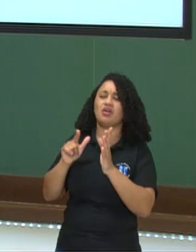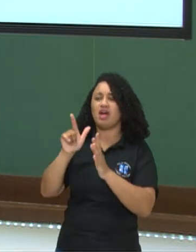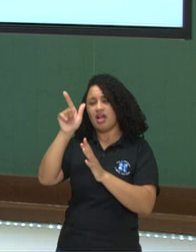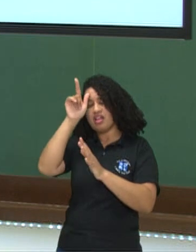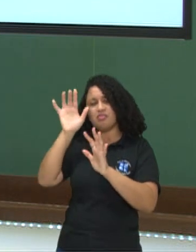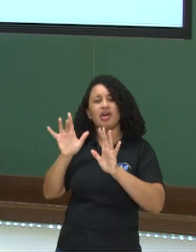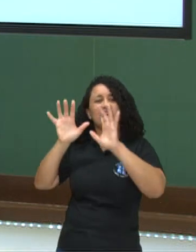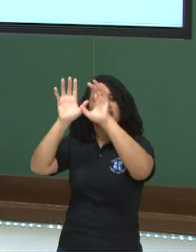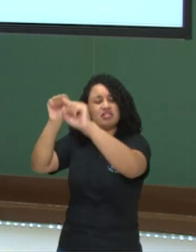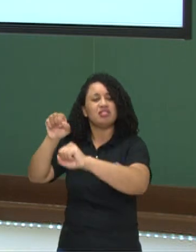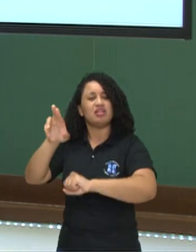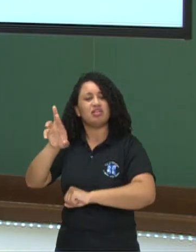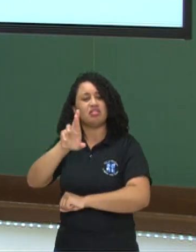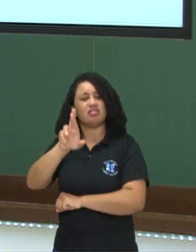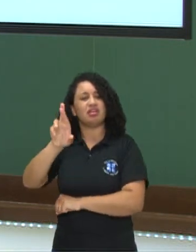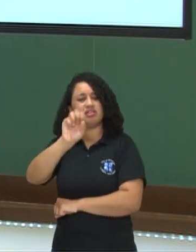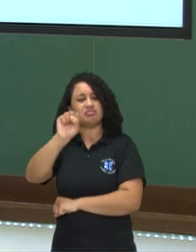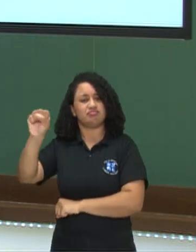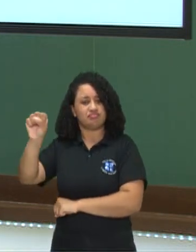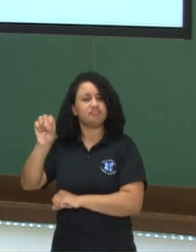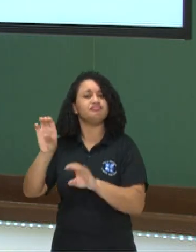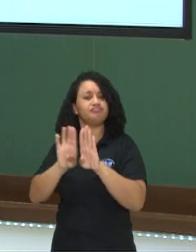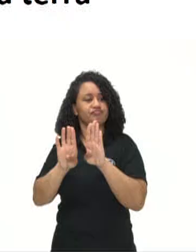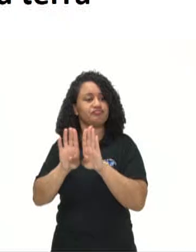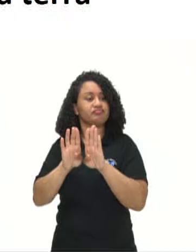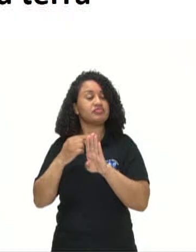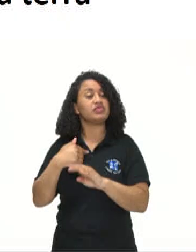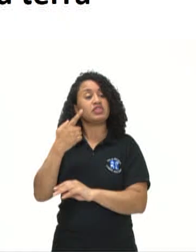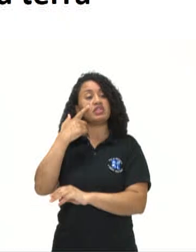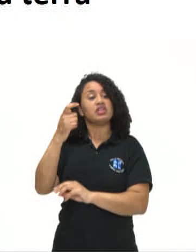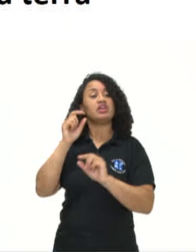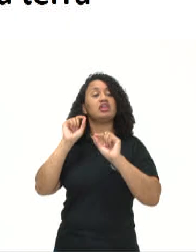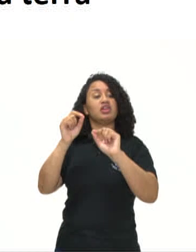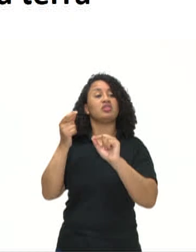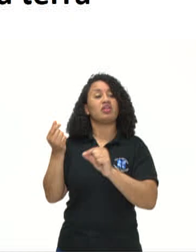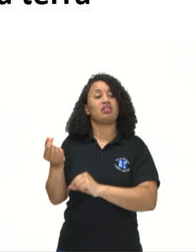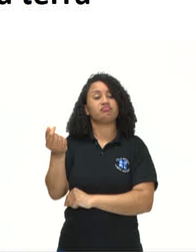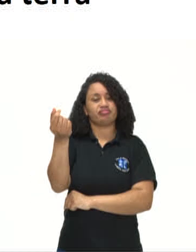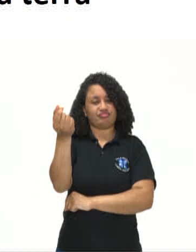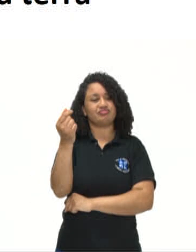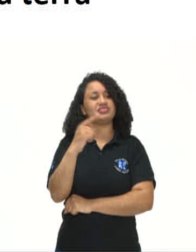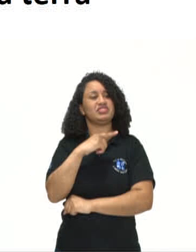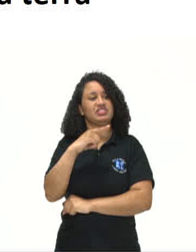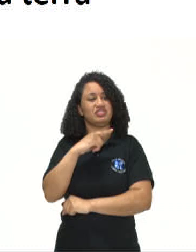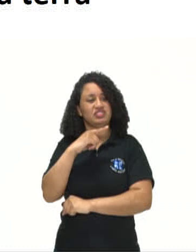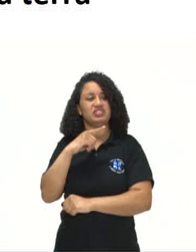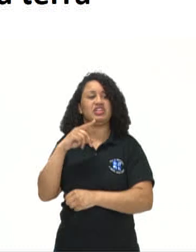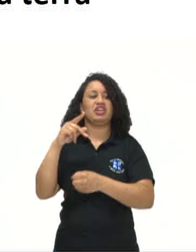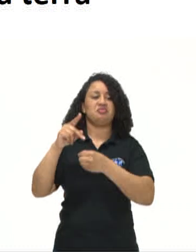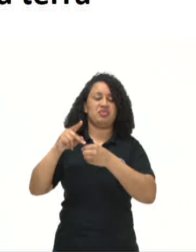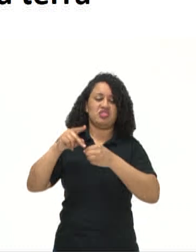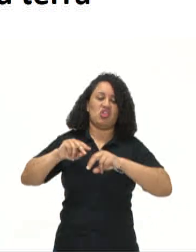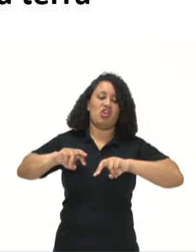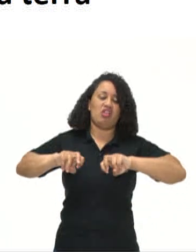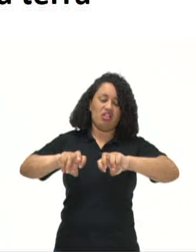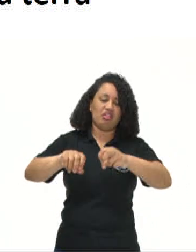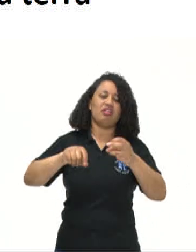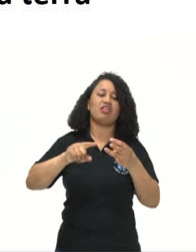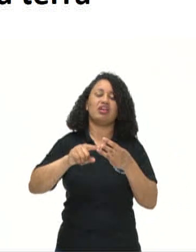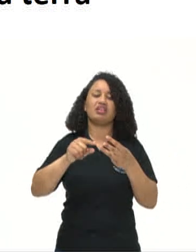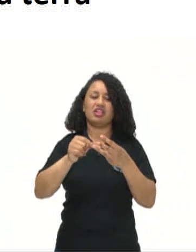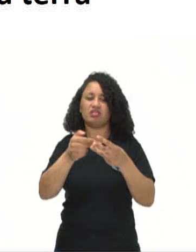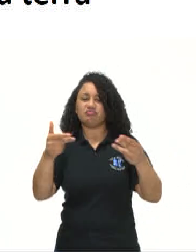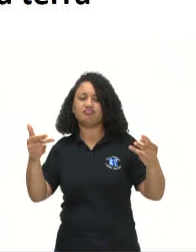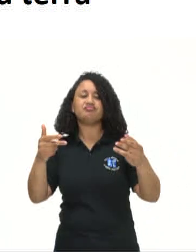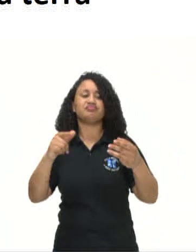a União Soviética. Interesse da Alemanha, interesse nas riquezas que tinha na União Soviética, principalmente petróleo, minérios e